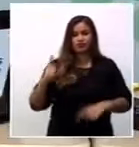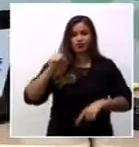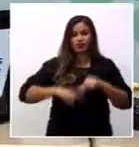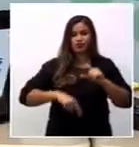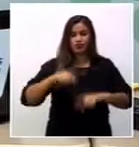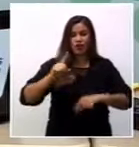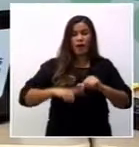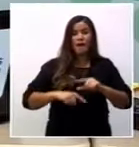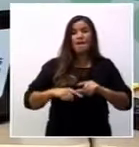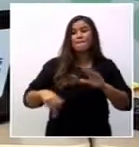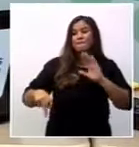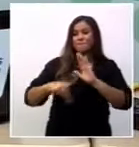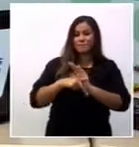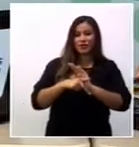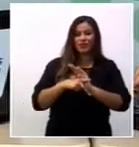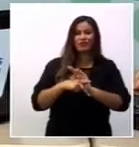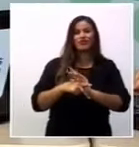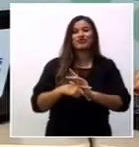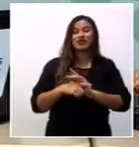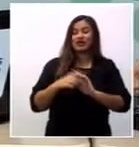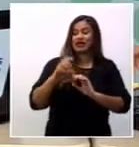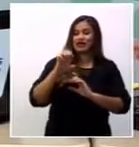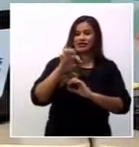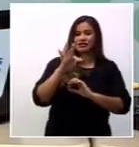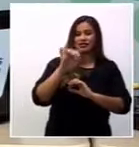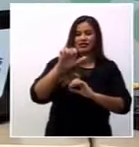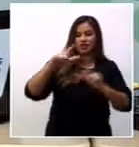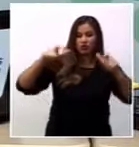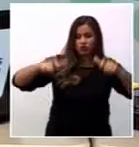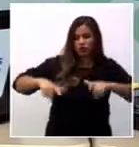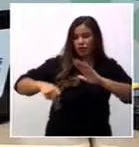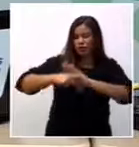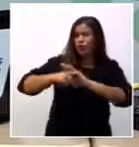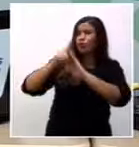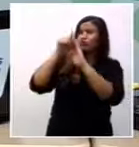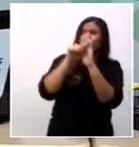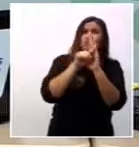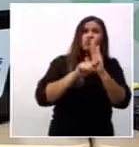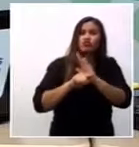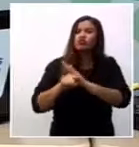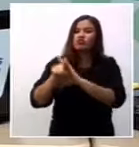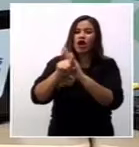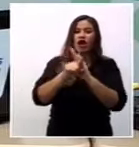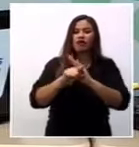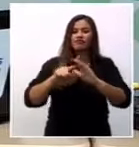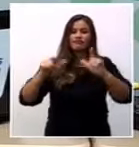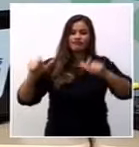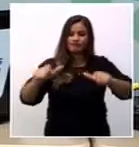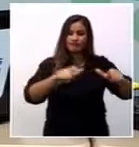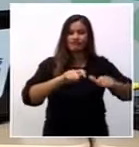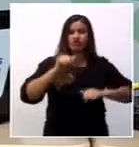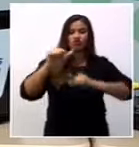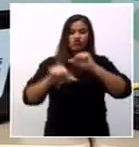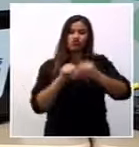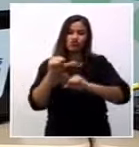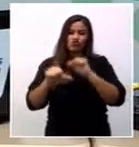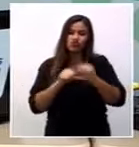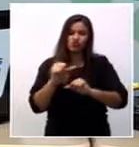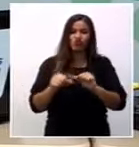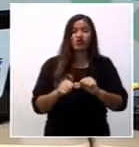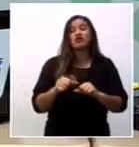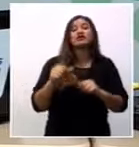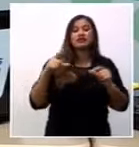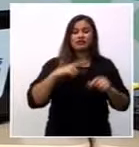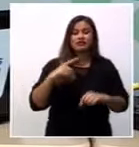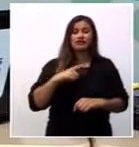estação meteorológica, e isso só foi propiciado para a escola a partir dessa campanha. E essa campanha, inclusive,